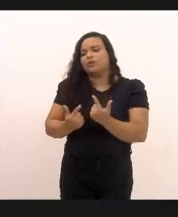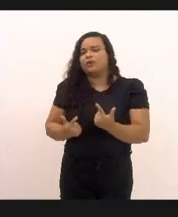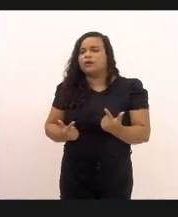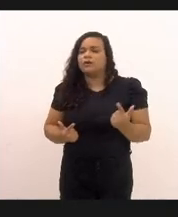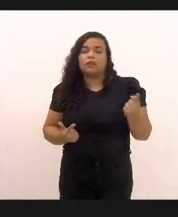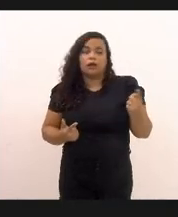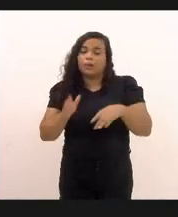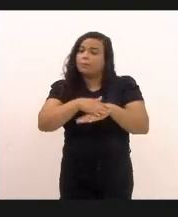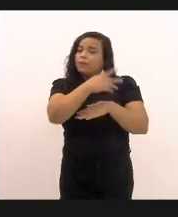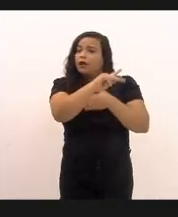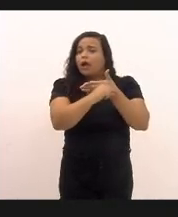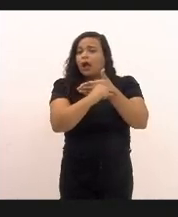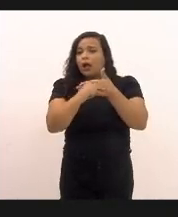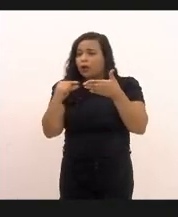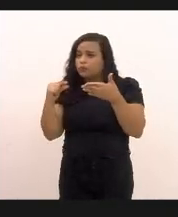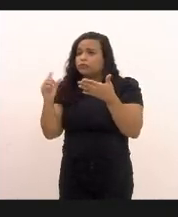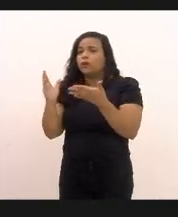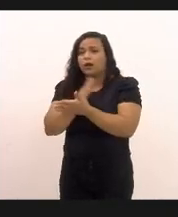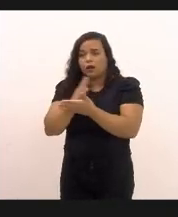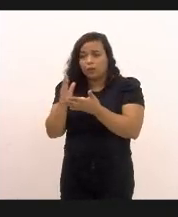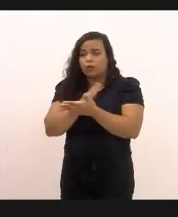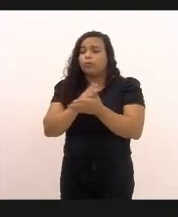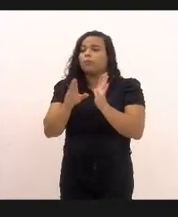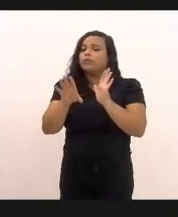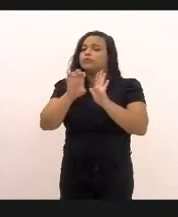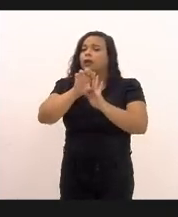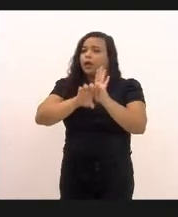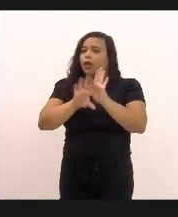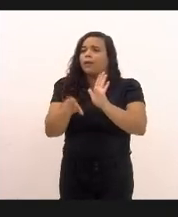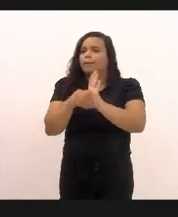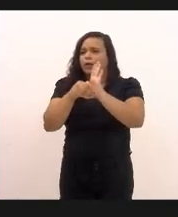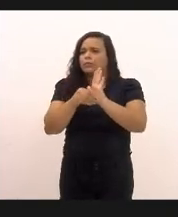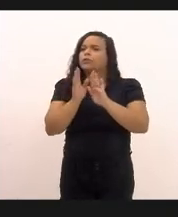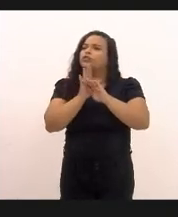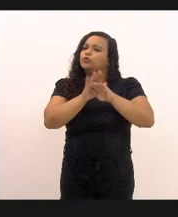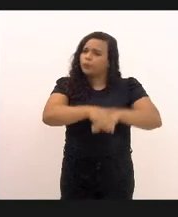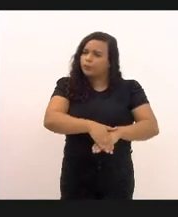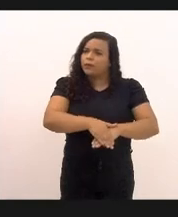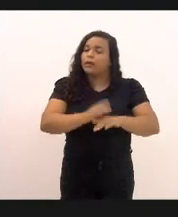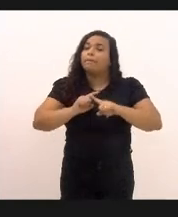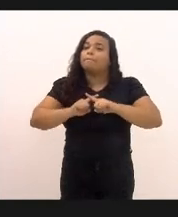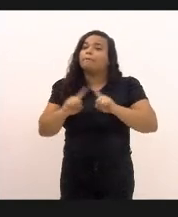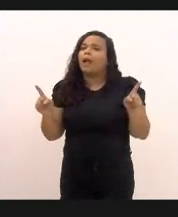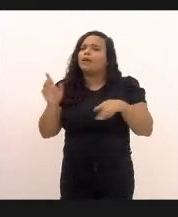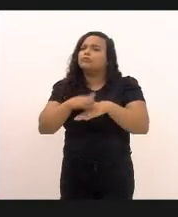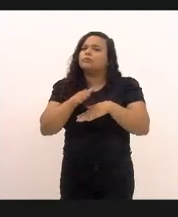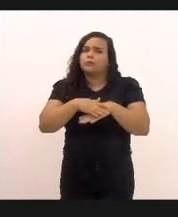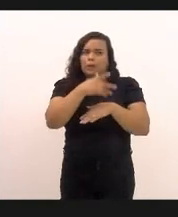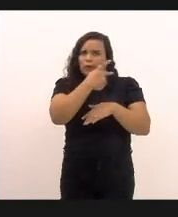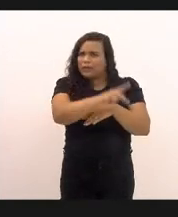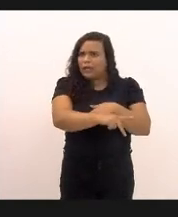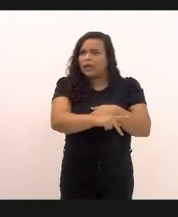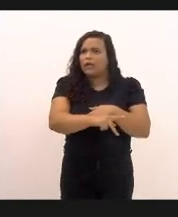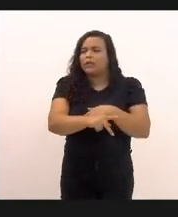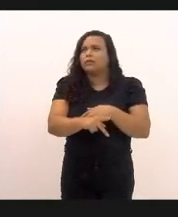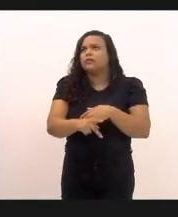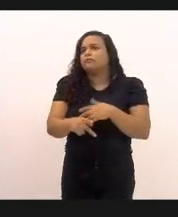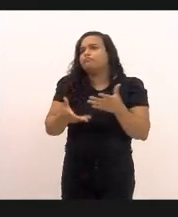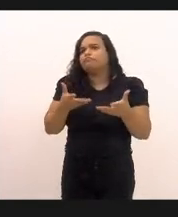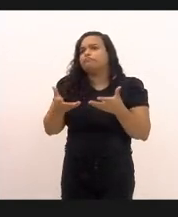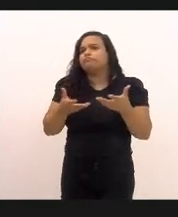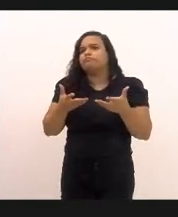foi autor de emendas supressivas. Só que ele, em nenhum momento,